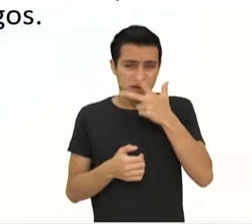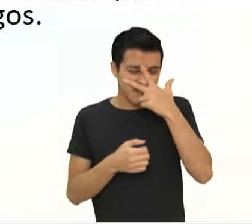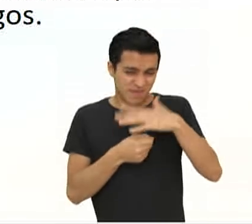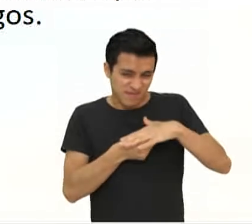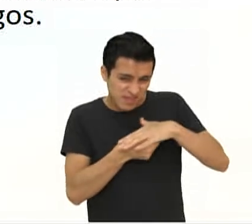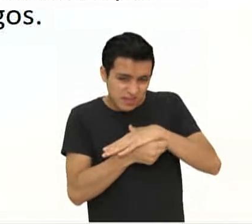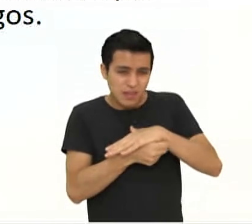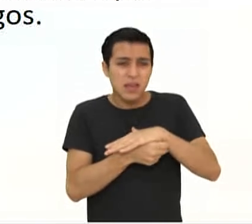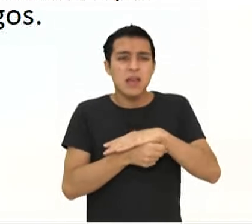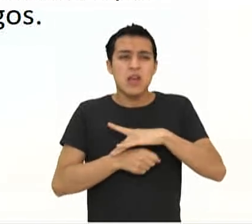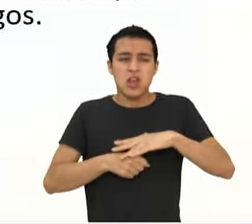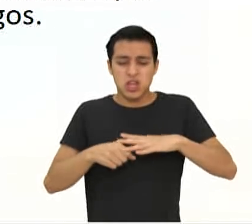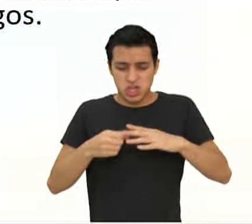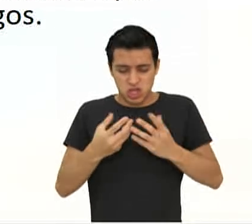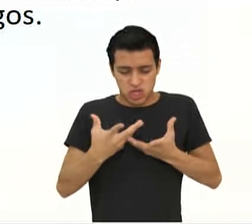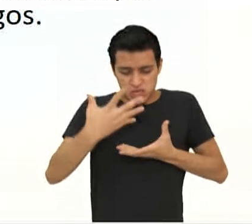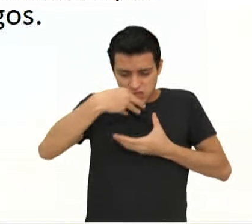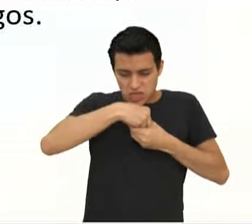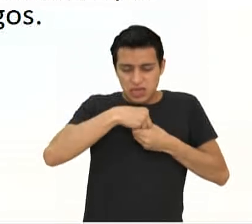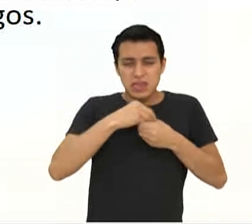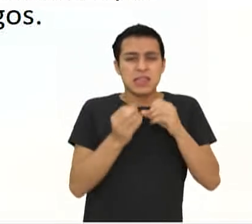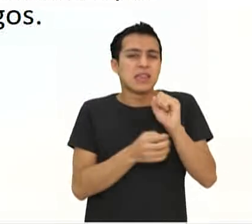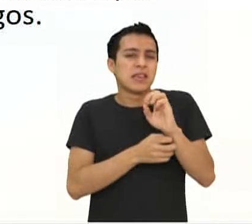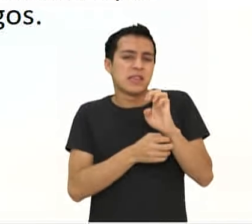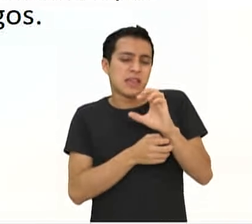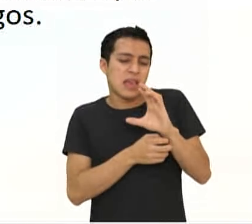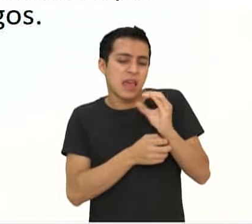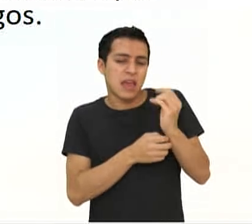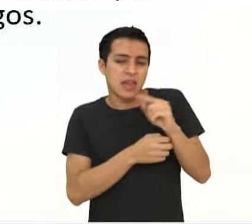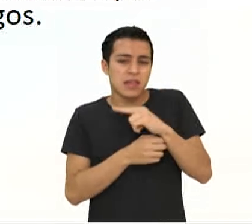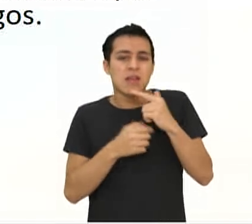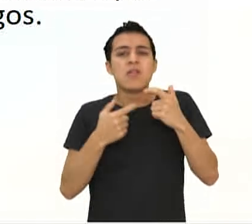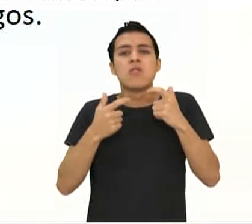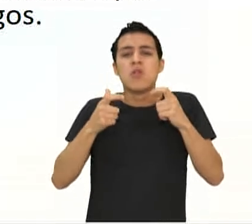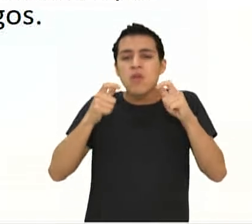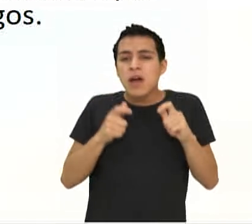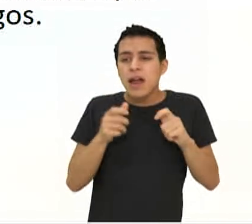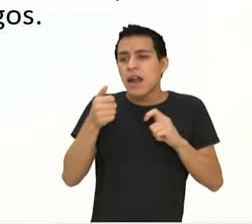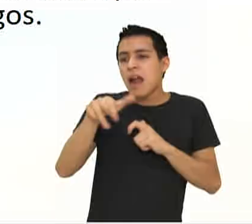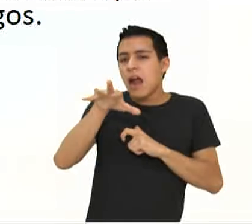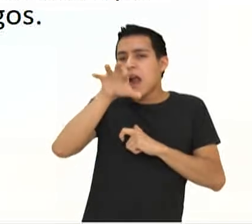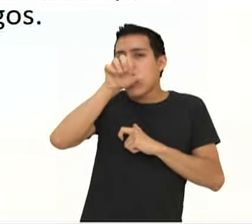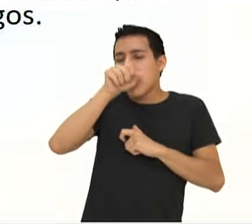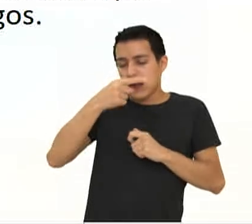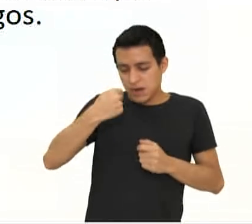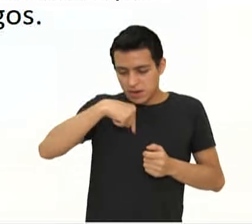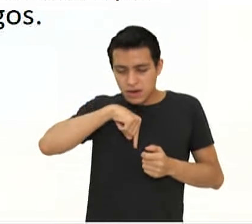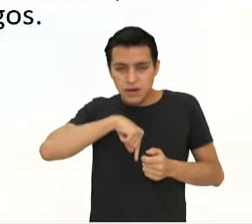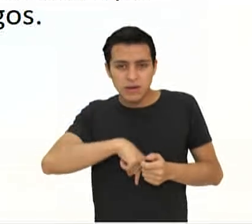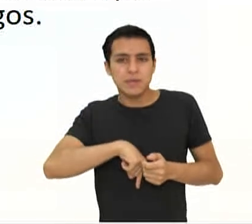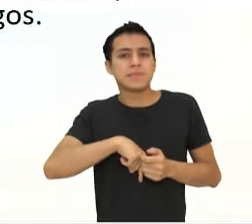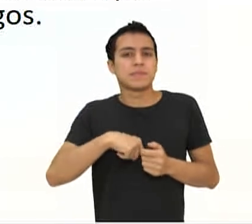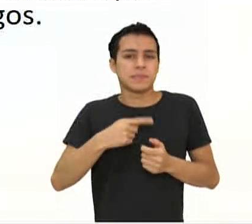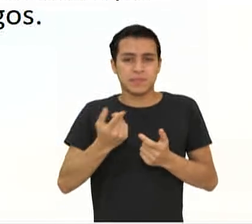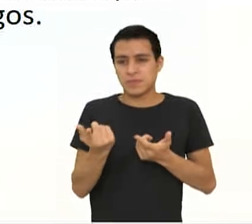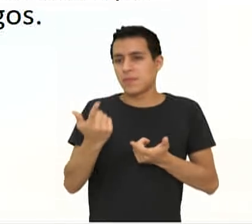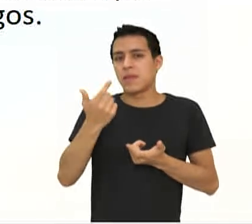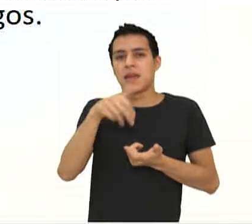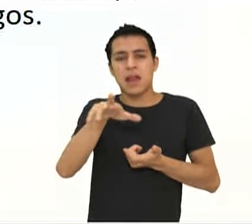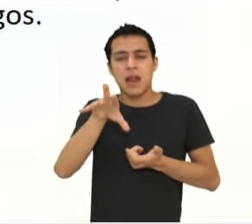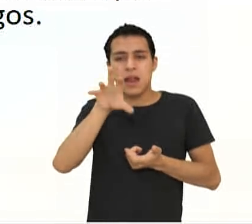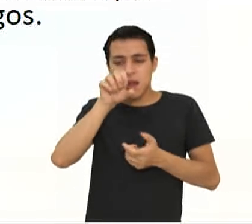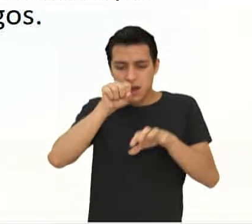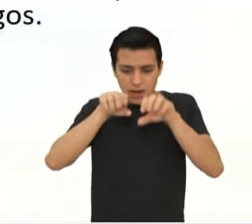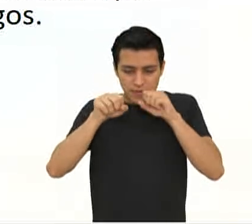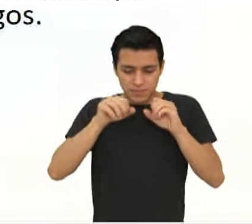de secreção justamente no canal que leva o oxigênio até as